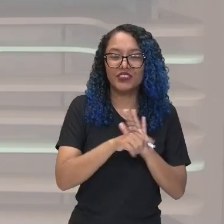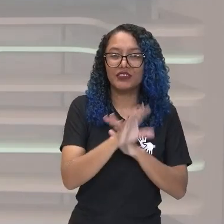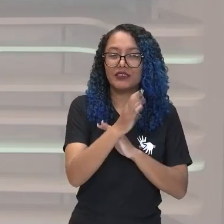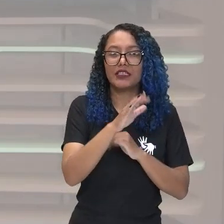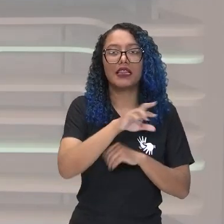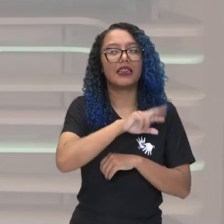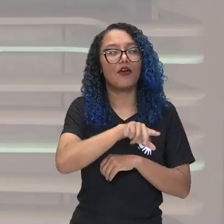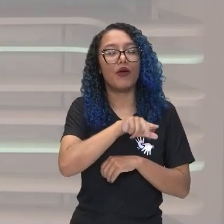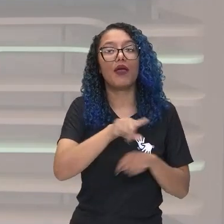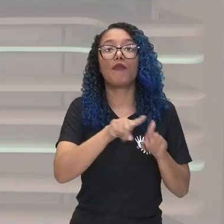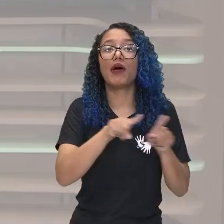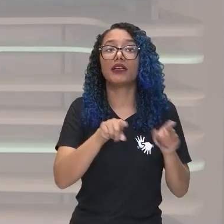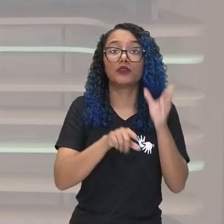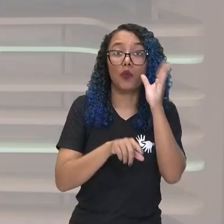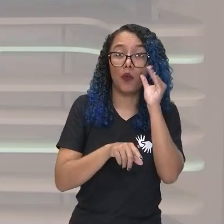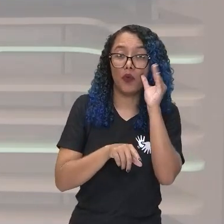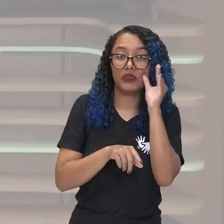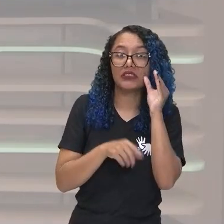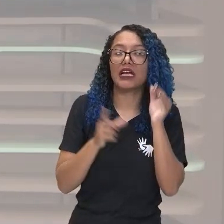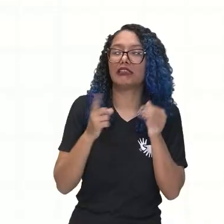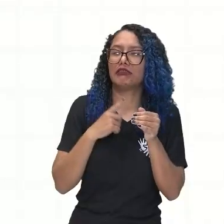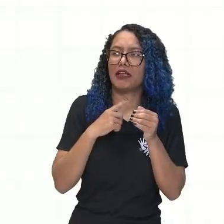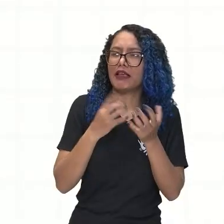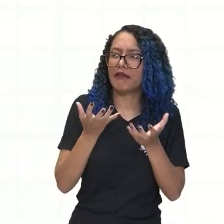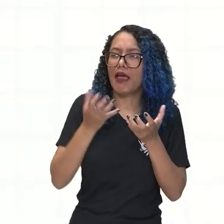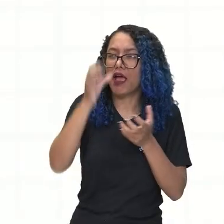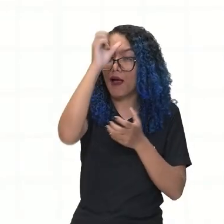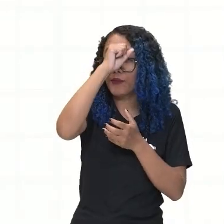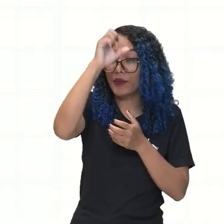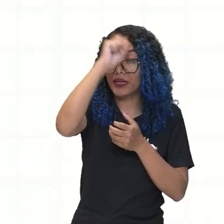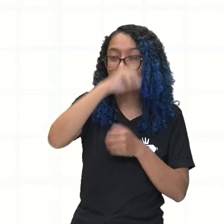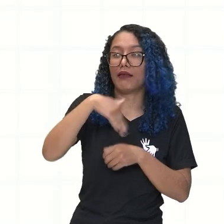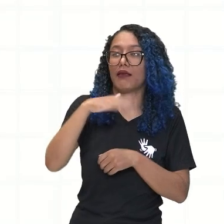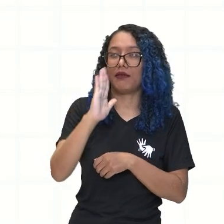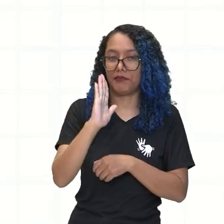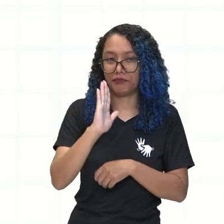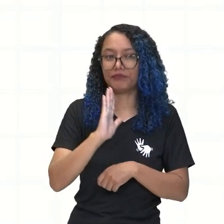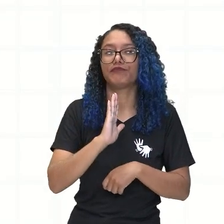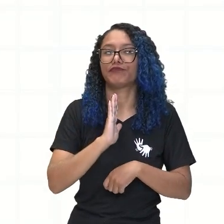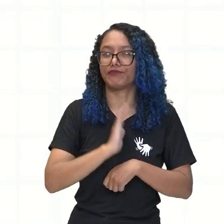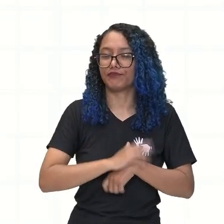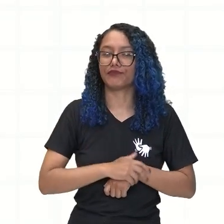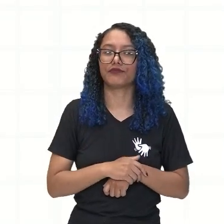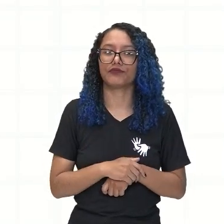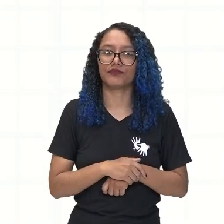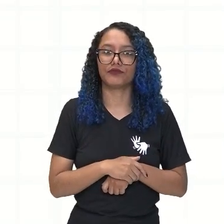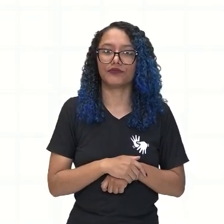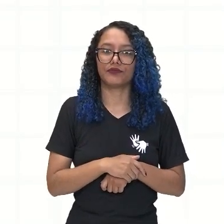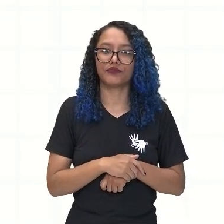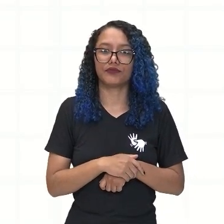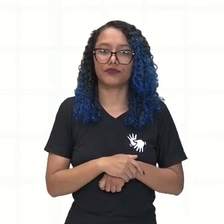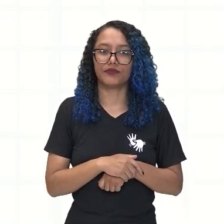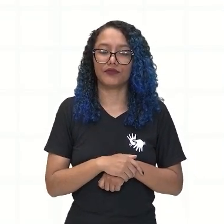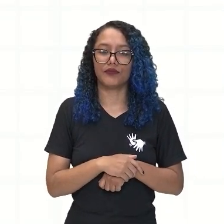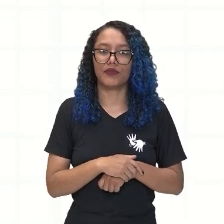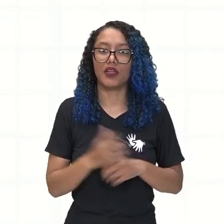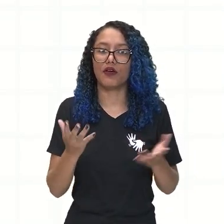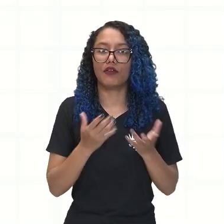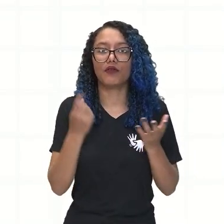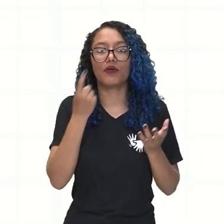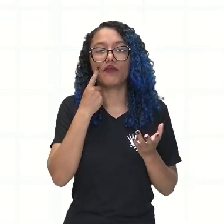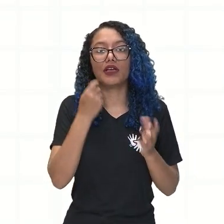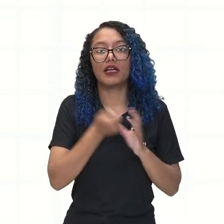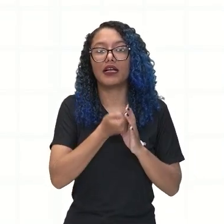curiosidade de saber um pouco mais. Muito bem. Prosseguindo aí a respeito das características desse texto. O que mais que